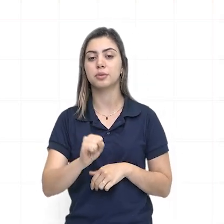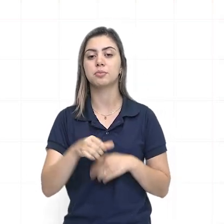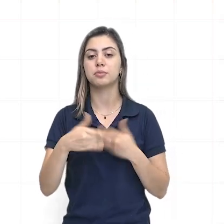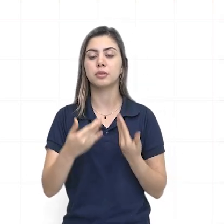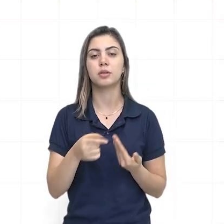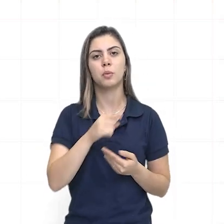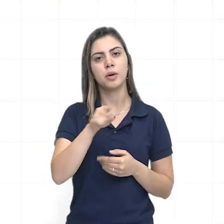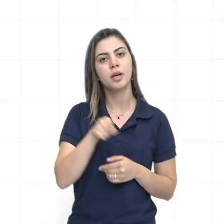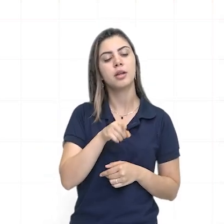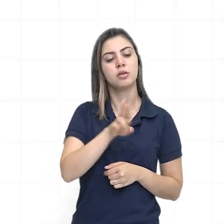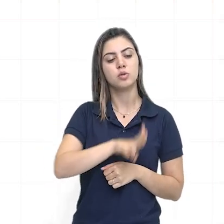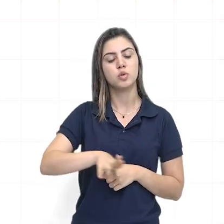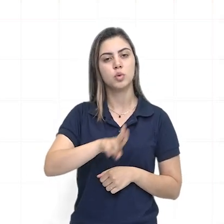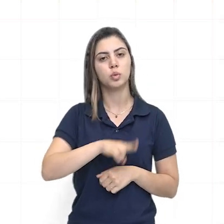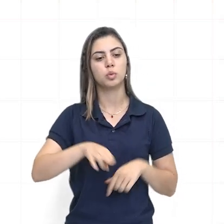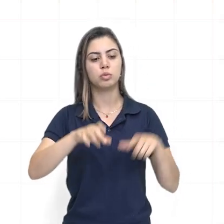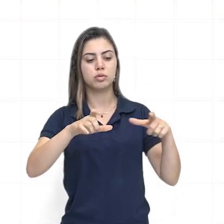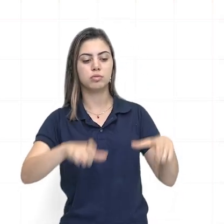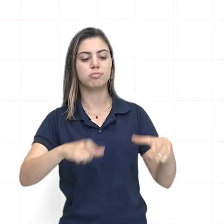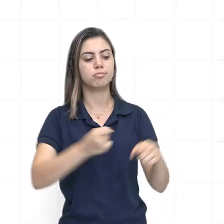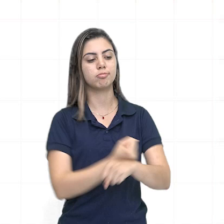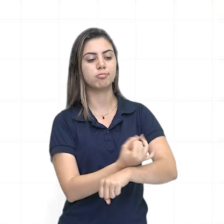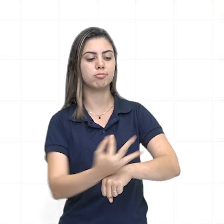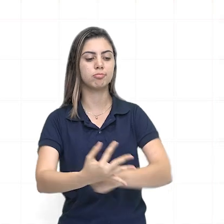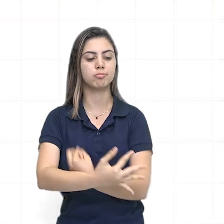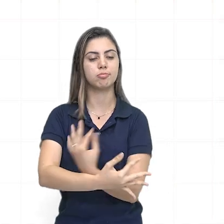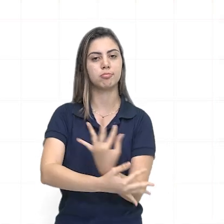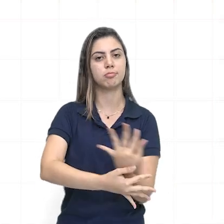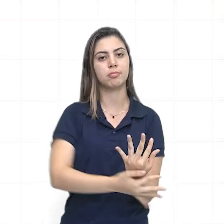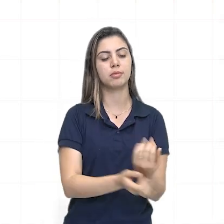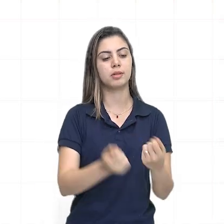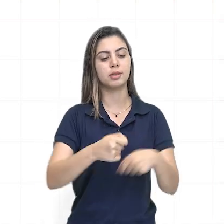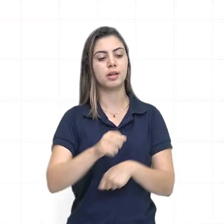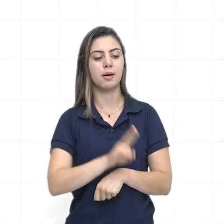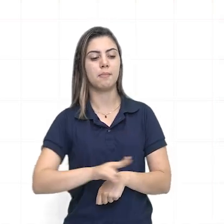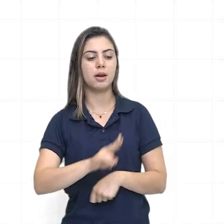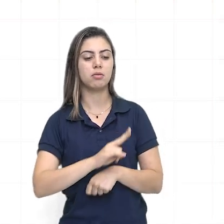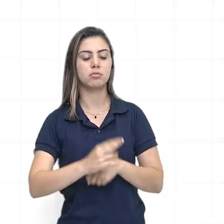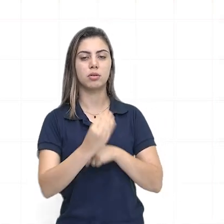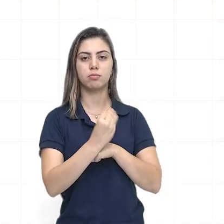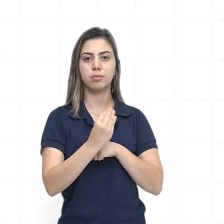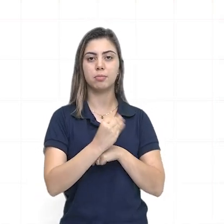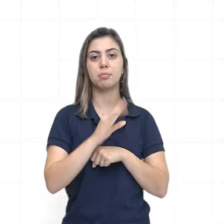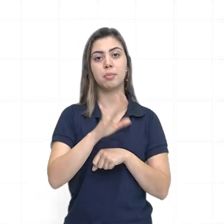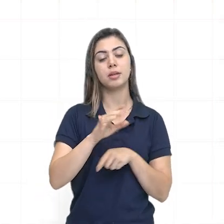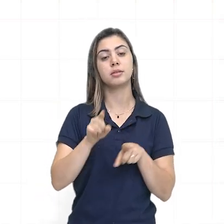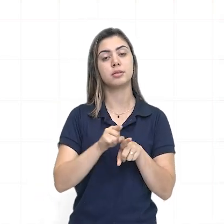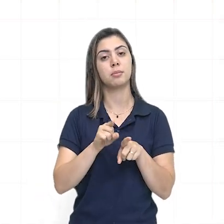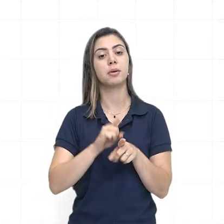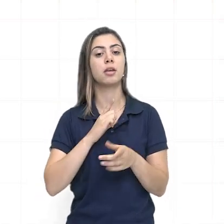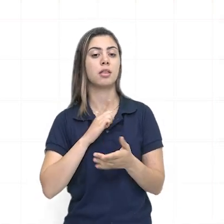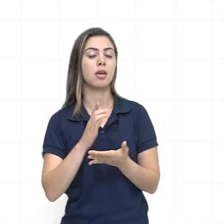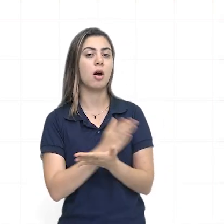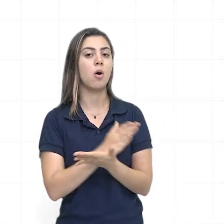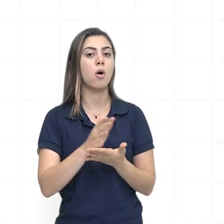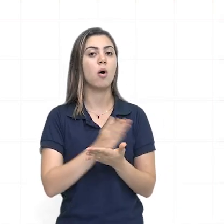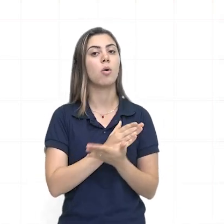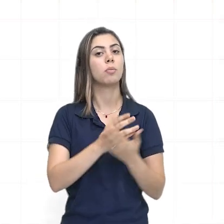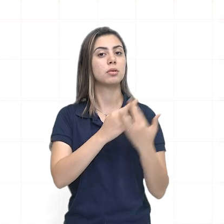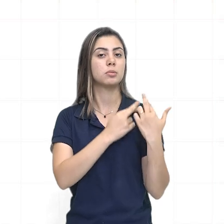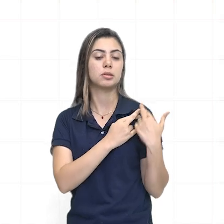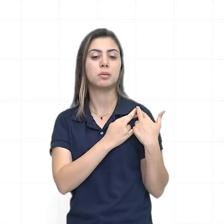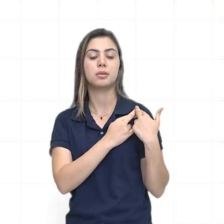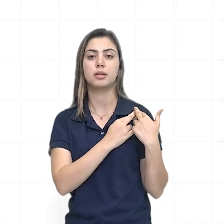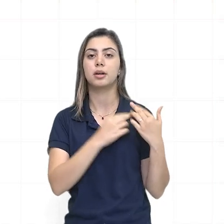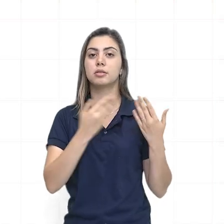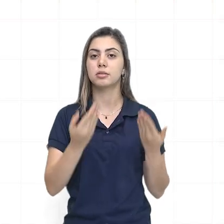usar a terra para o seu sustento e da proteção senhorial, os servos tinham algumas obrigações. Esse é um ponto